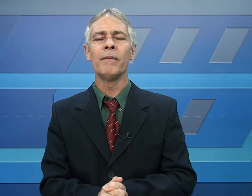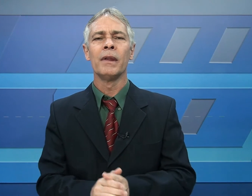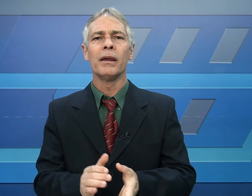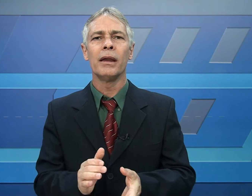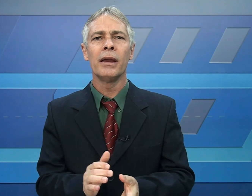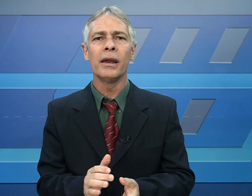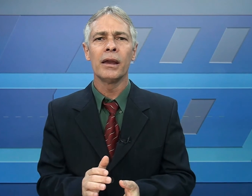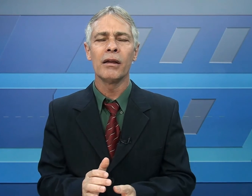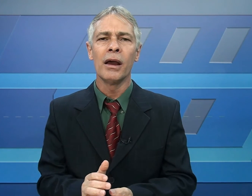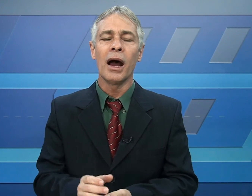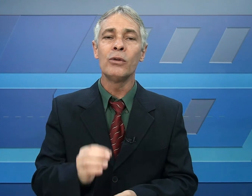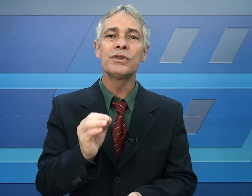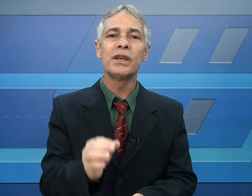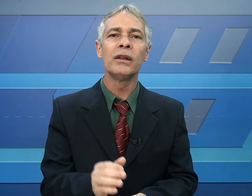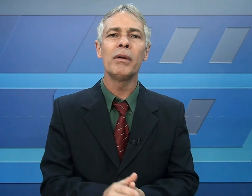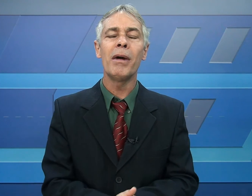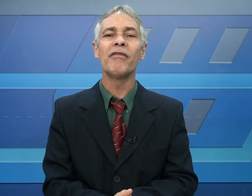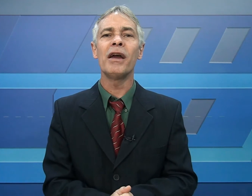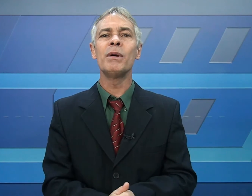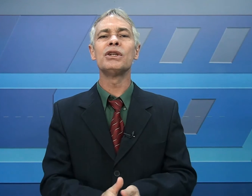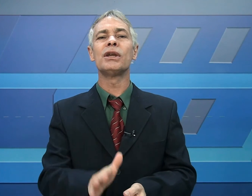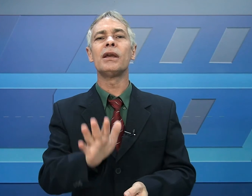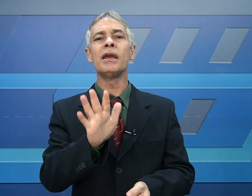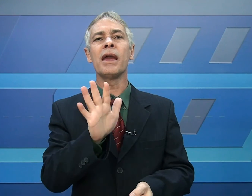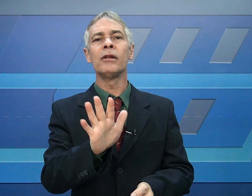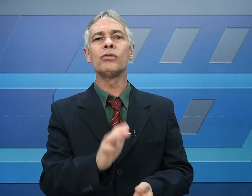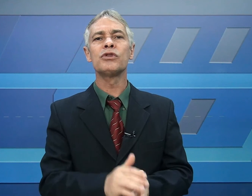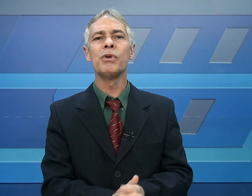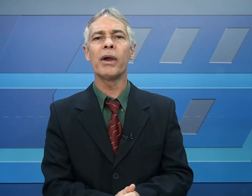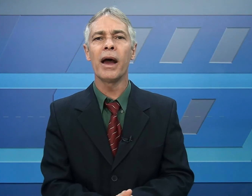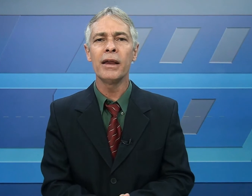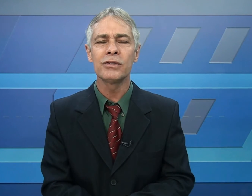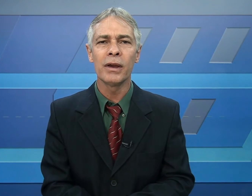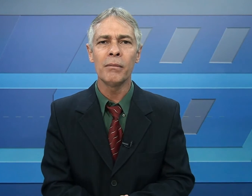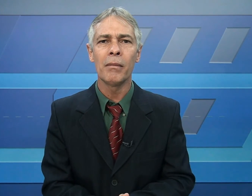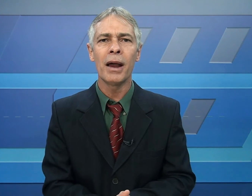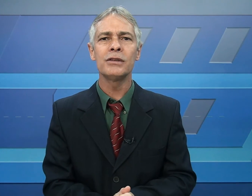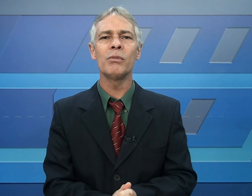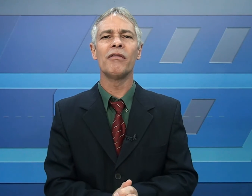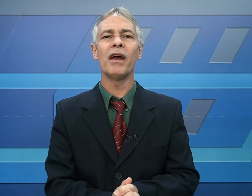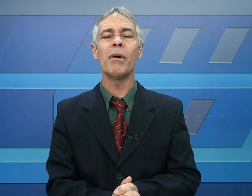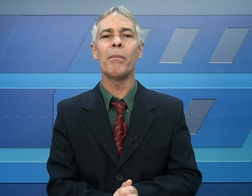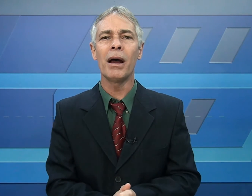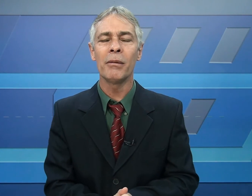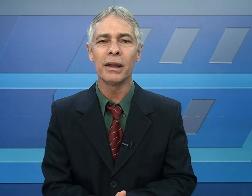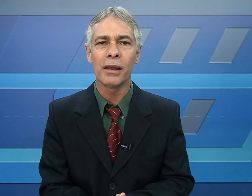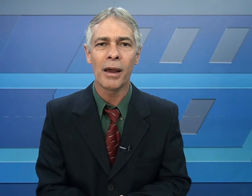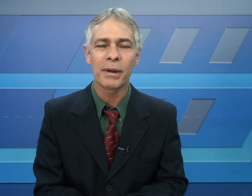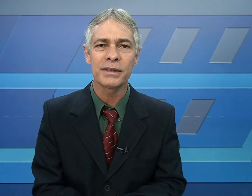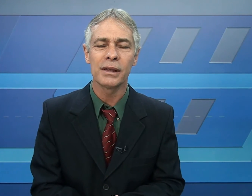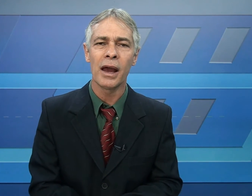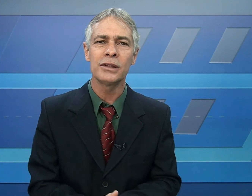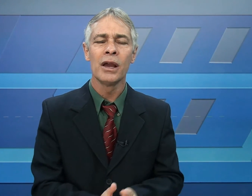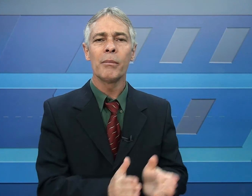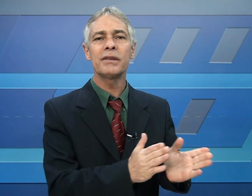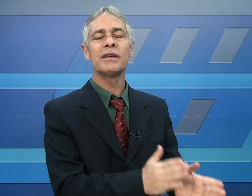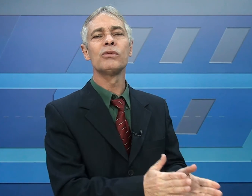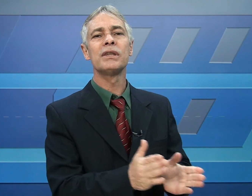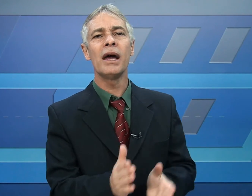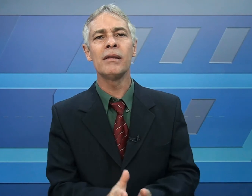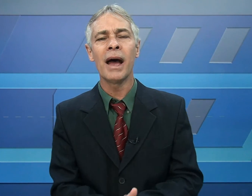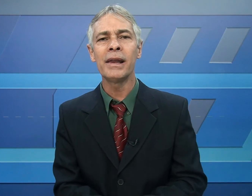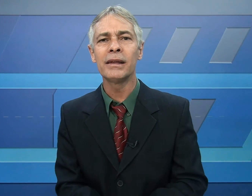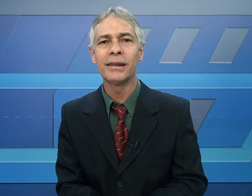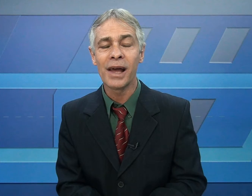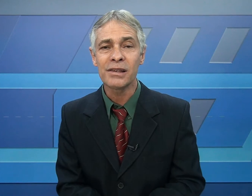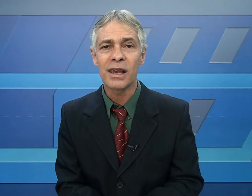né? Anunciando aí uma verba de R$500 mil, né? Mais uma verba parlamentar para a cidade, para ser